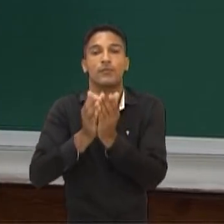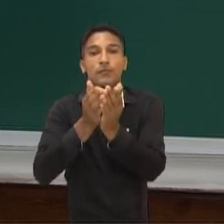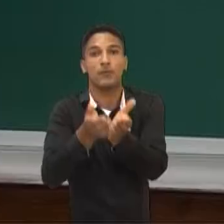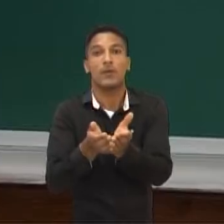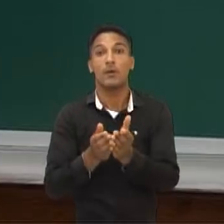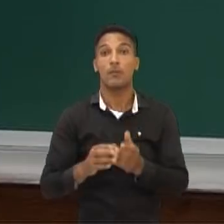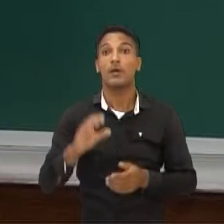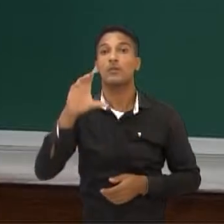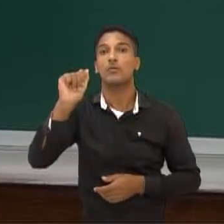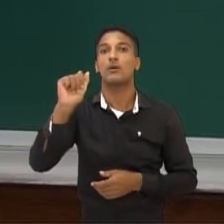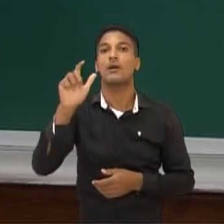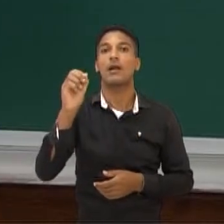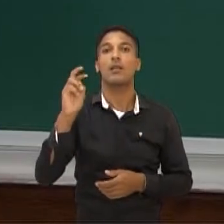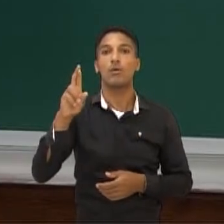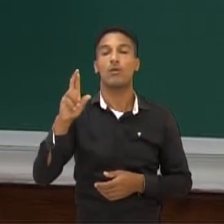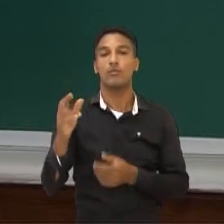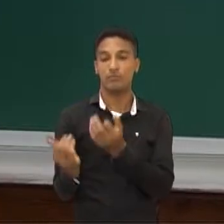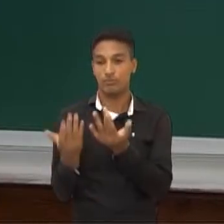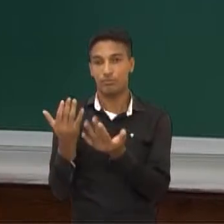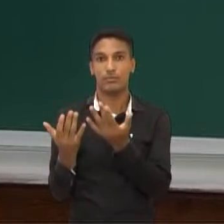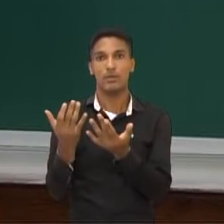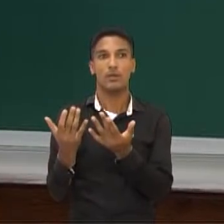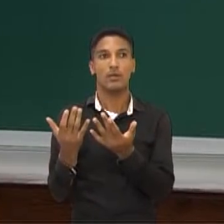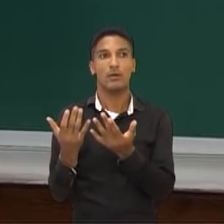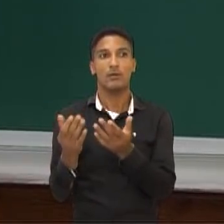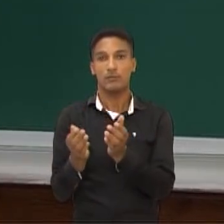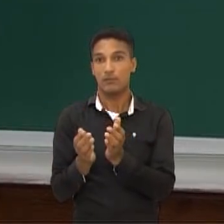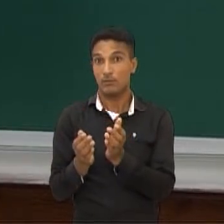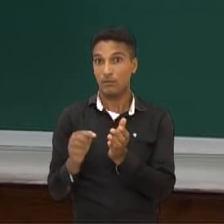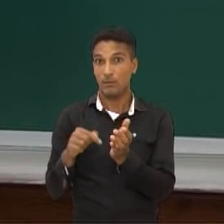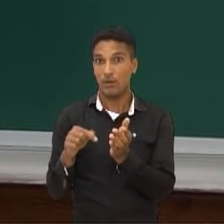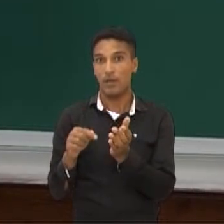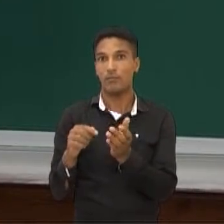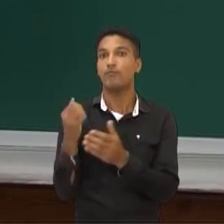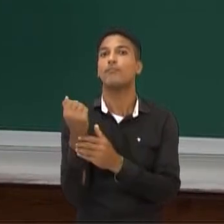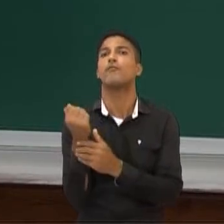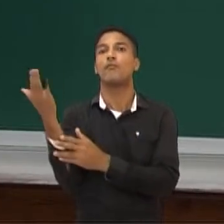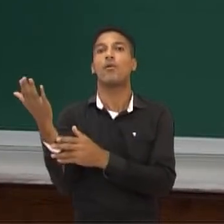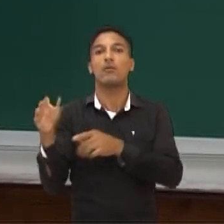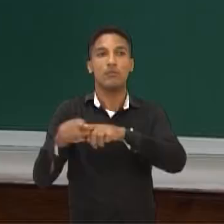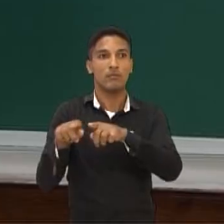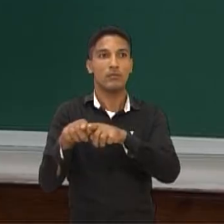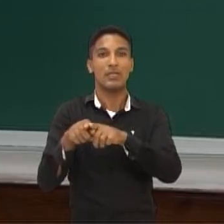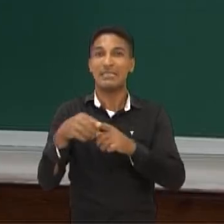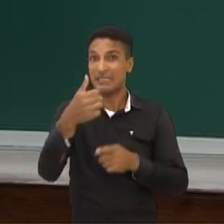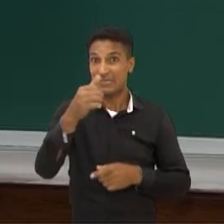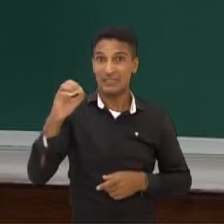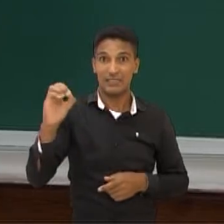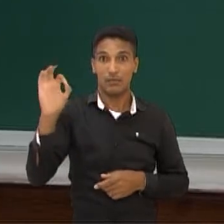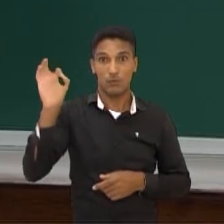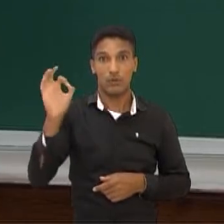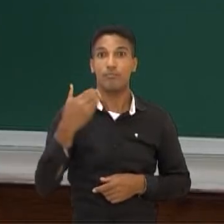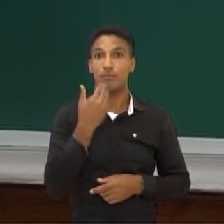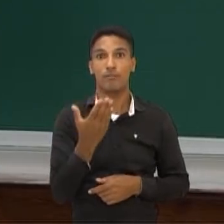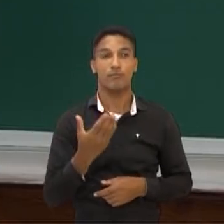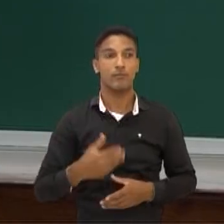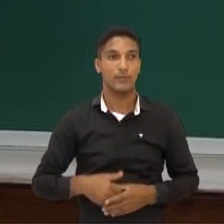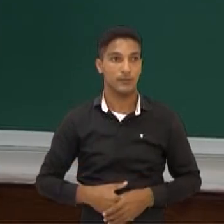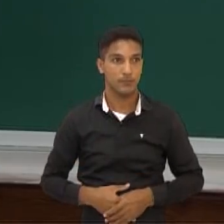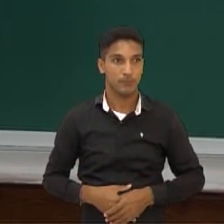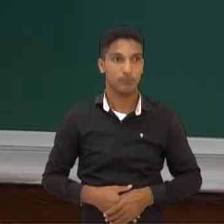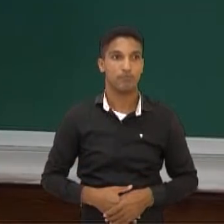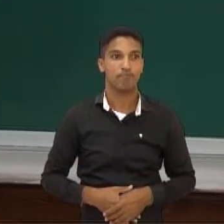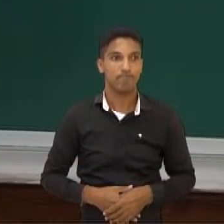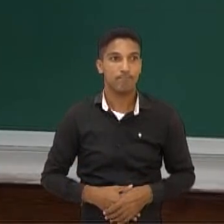é absorvido pelo ambiente ao redor, de modo que não tem como você ter um rendimento de 100%. Se você pegou essa ideia,